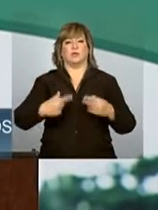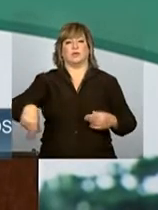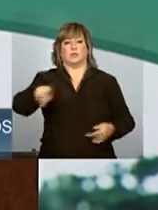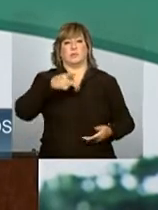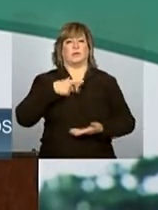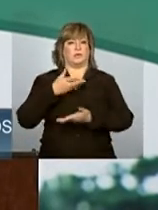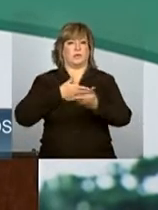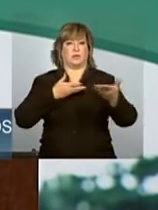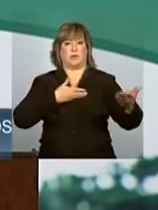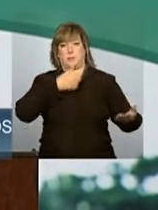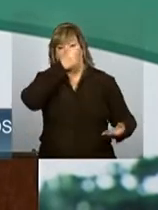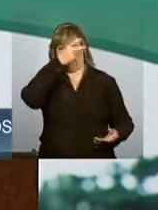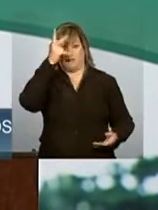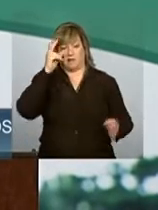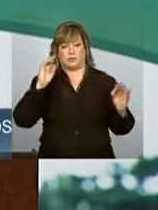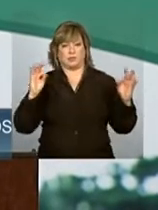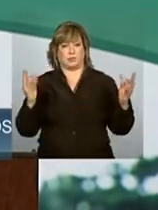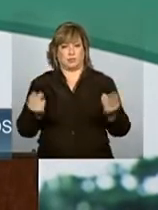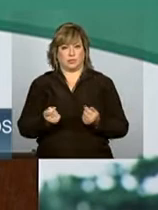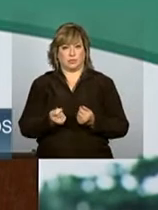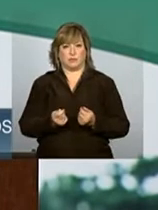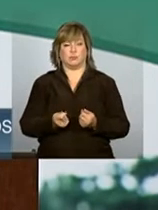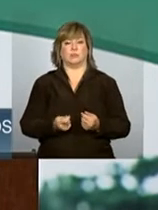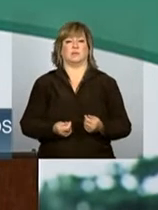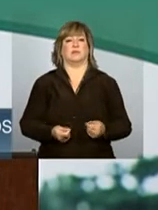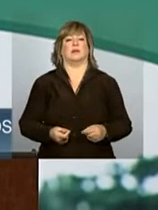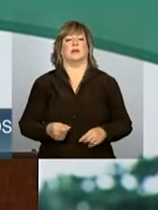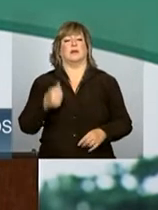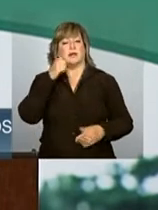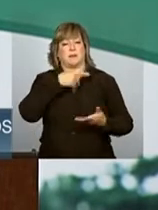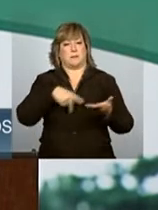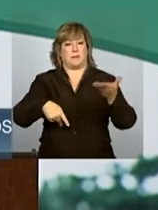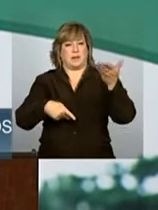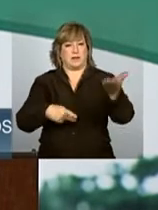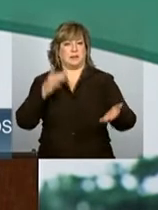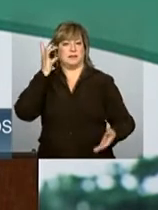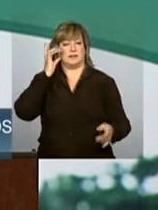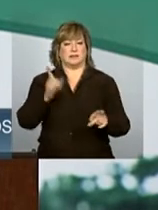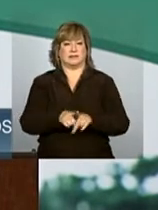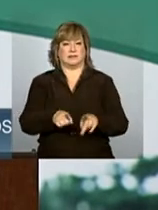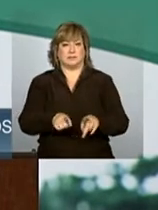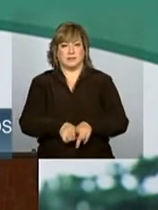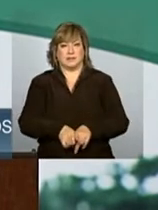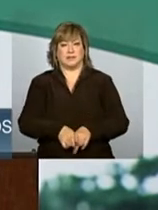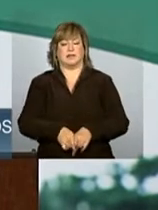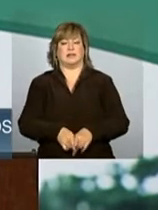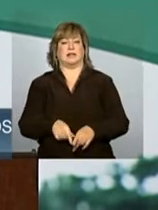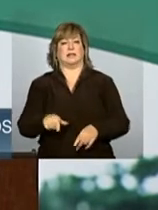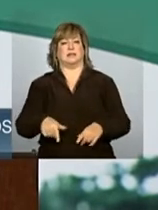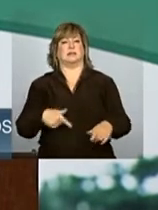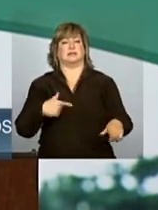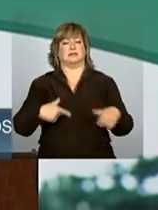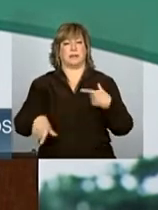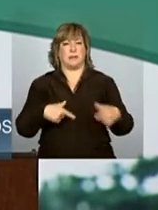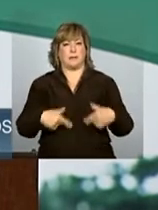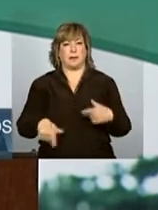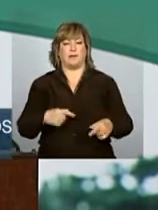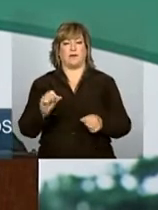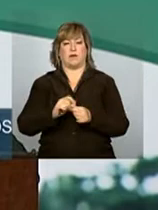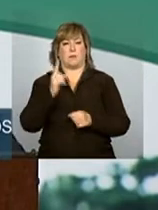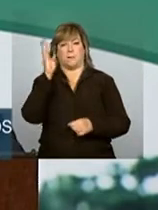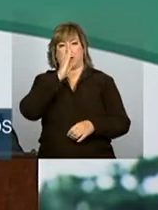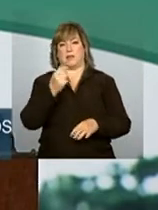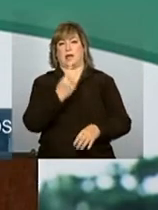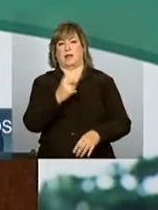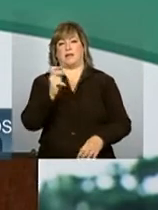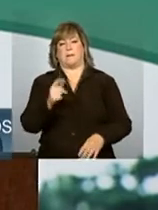meus colegas prefeitos e prefeitas, bem como para a senhora presidenta, nessa empreitada de construir um Brasil cada vez